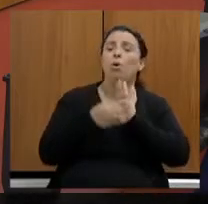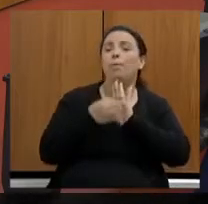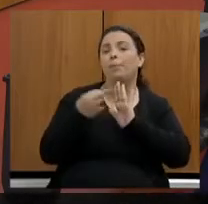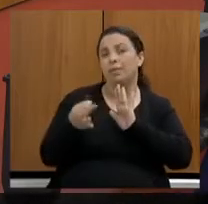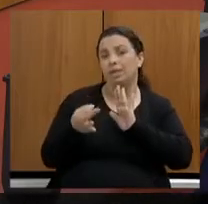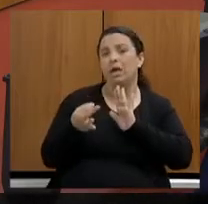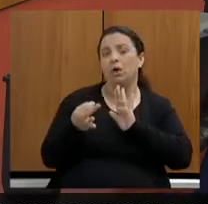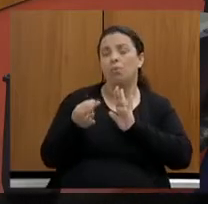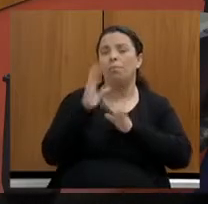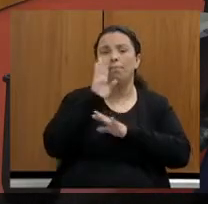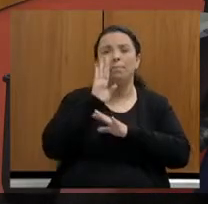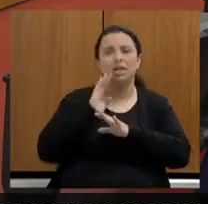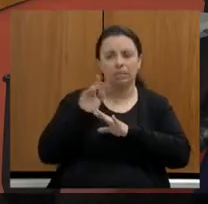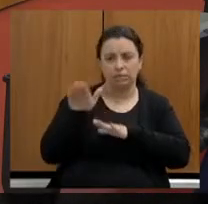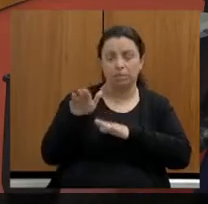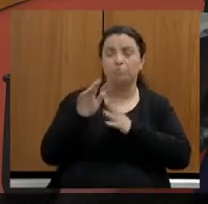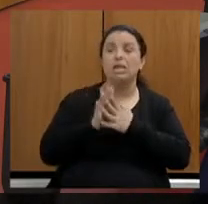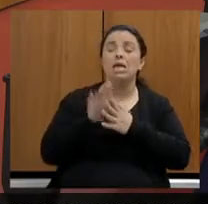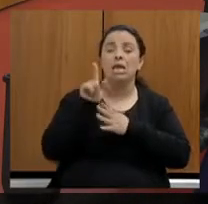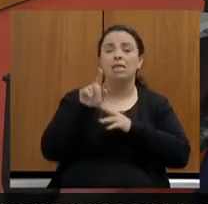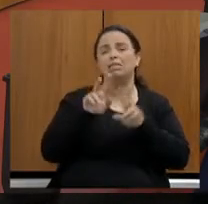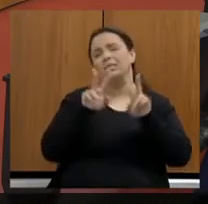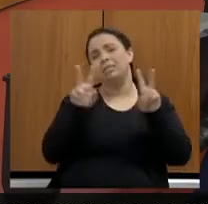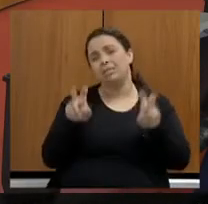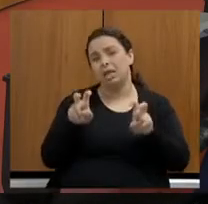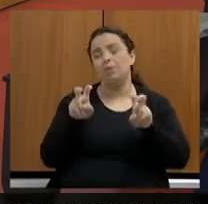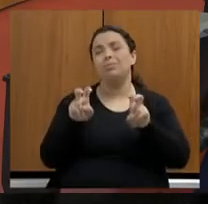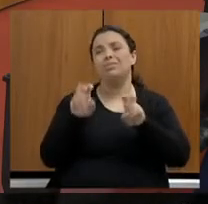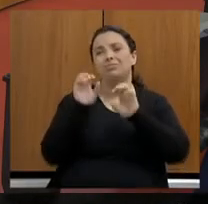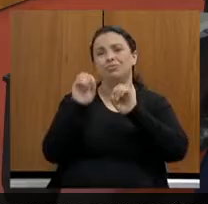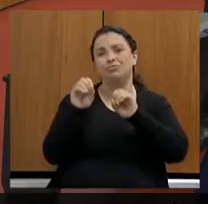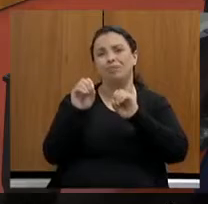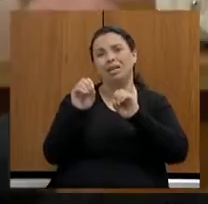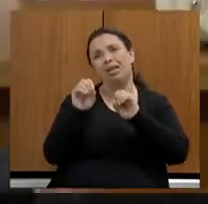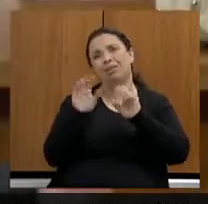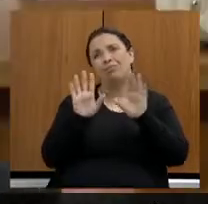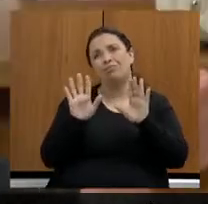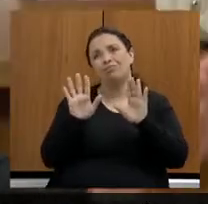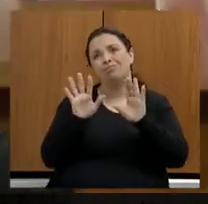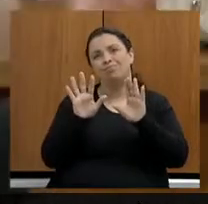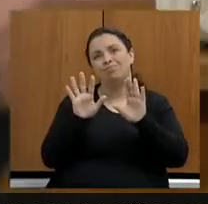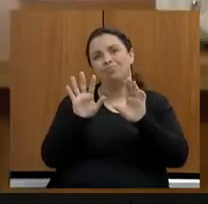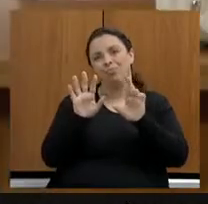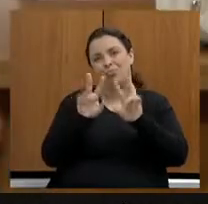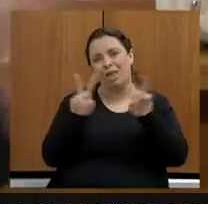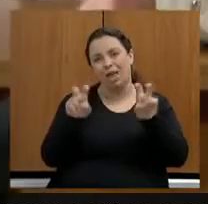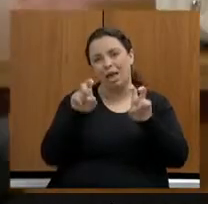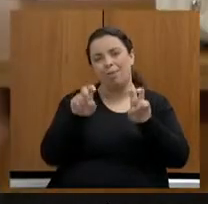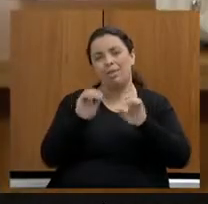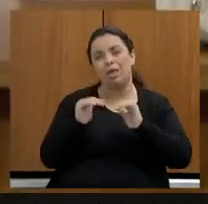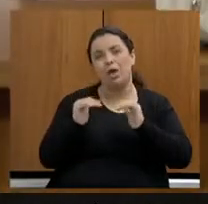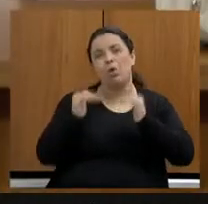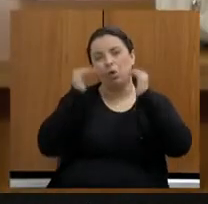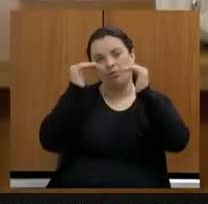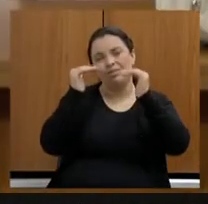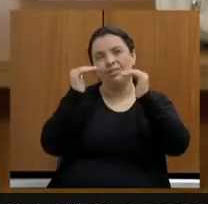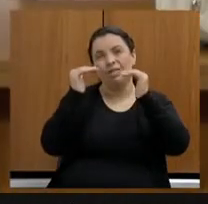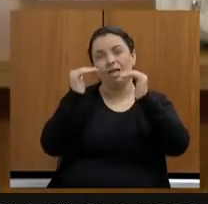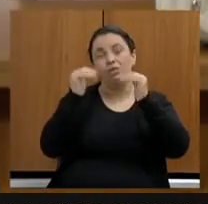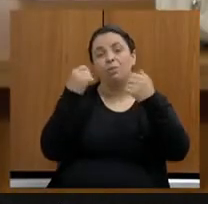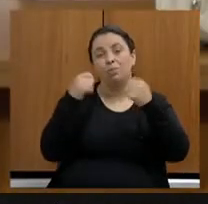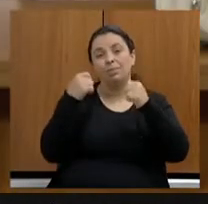que esses temas relacionados às universidades é fossem pontuadas pelos deputados para a gente receber antecipadamente